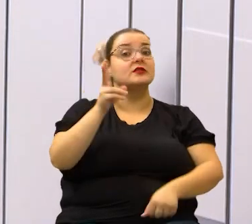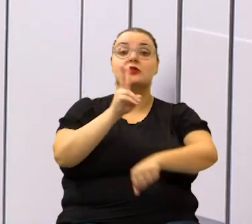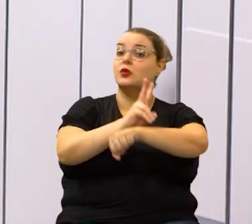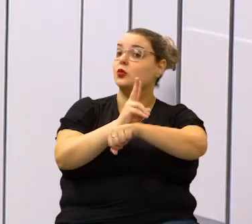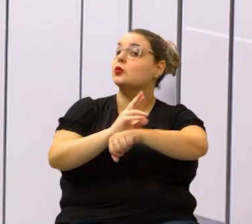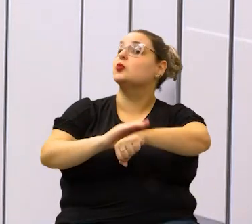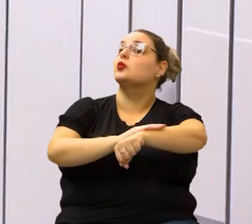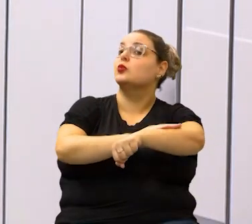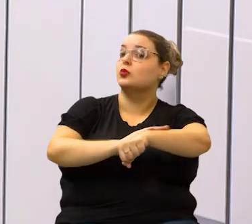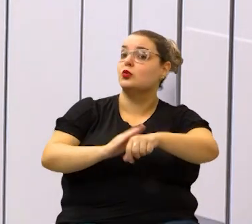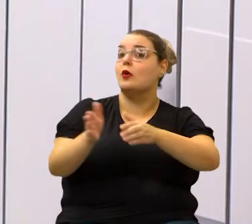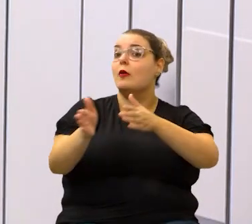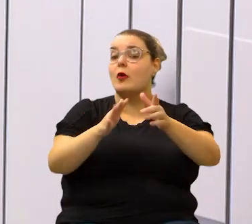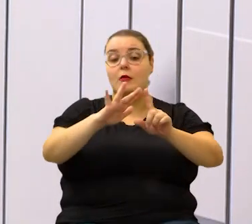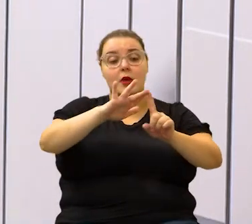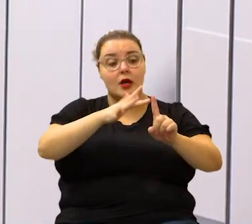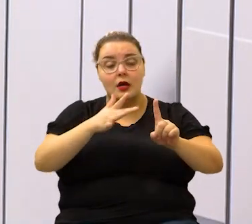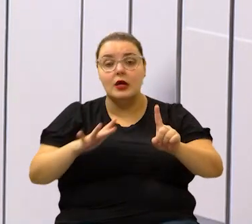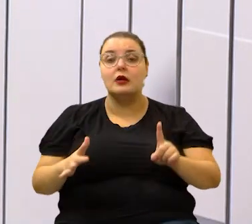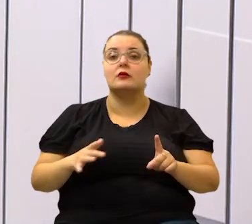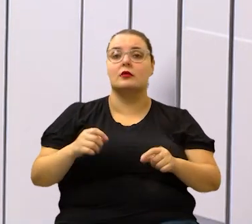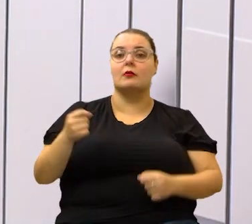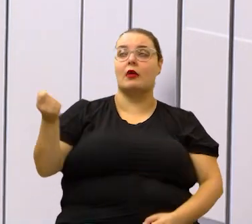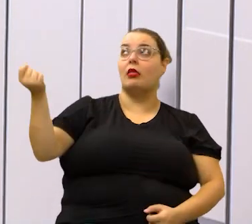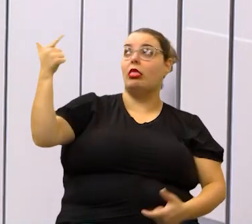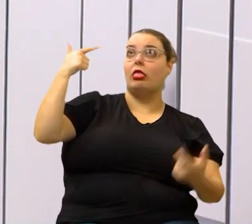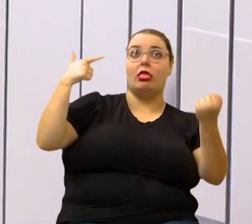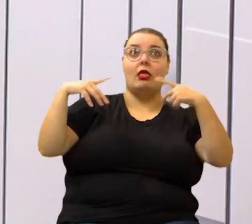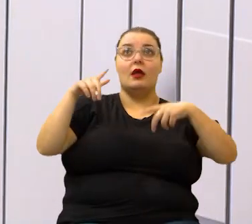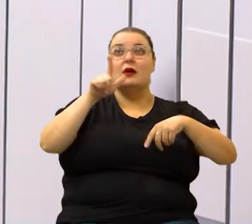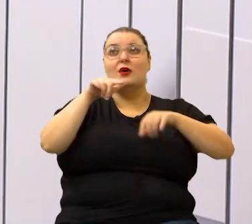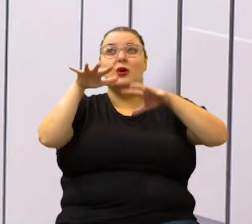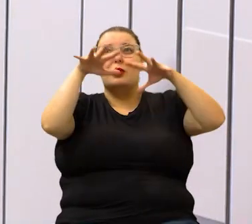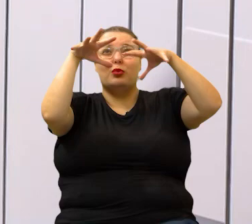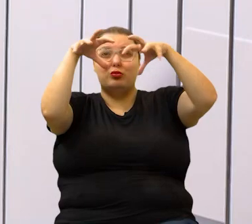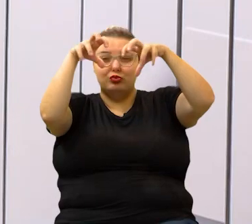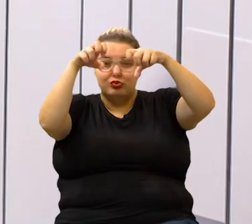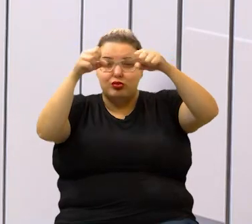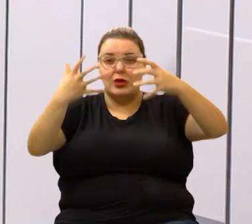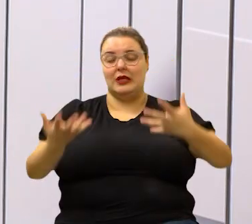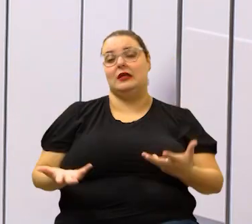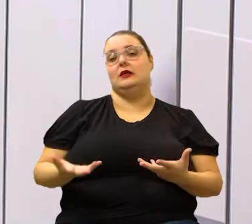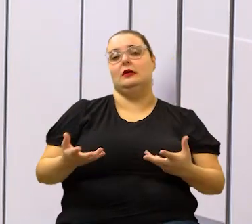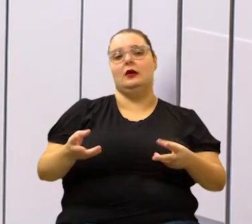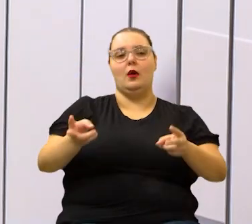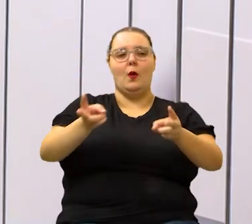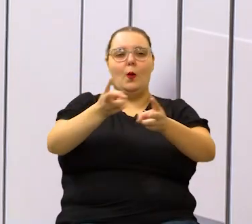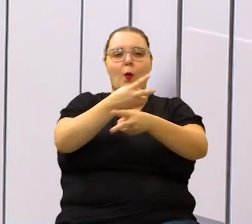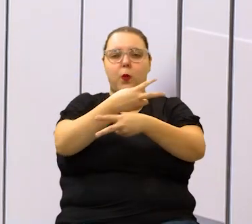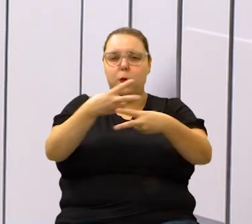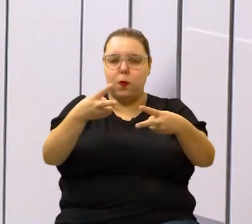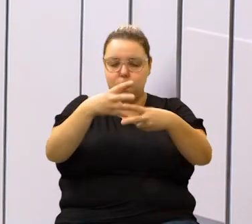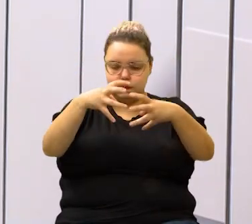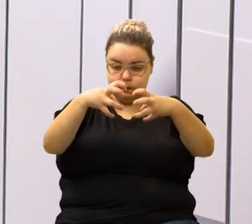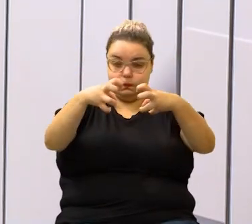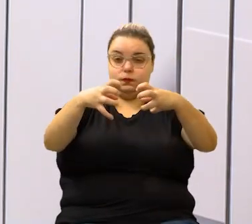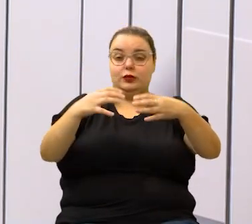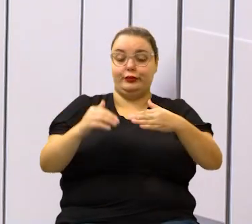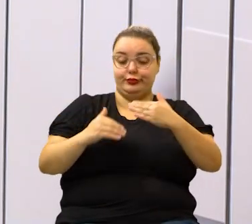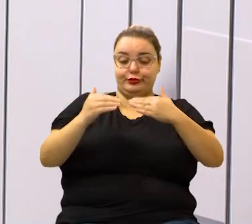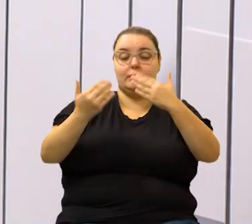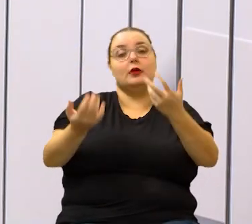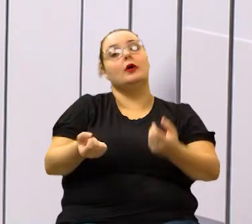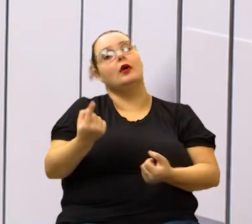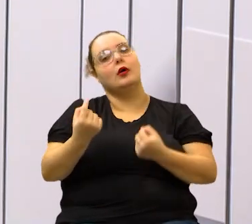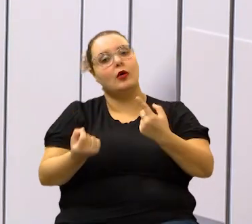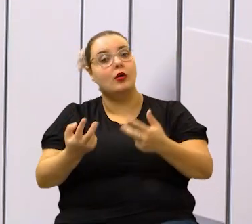cuidar da sua pele durante o outono, que fica mais exposta a baixa umidade, aquele vento seco, então pode